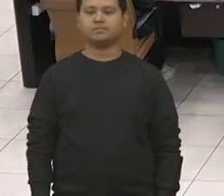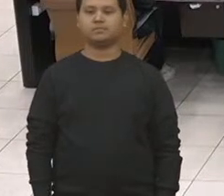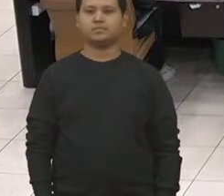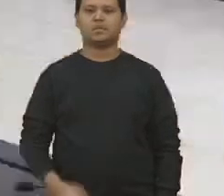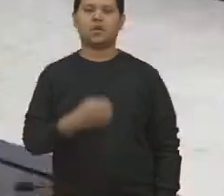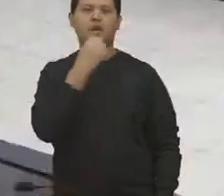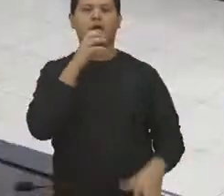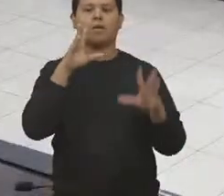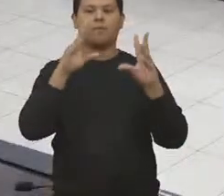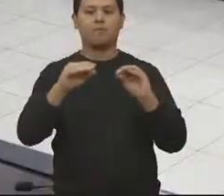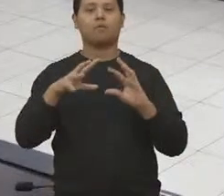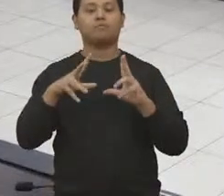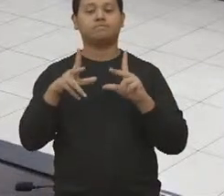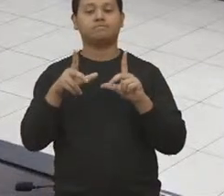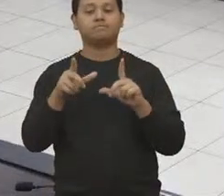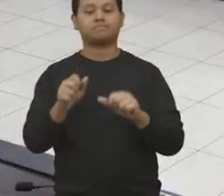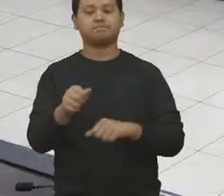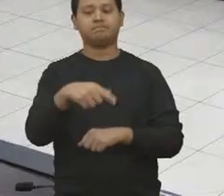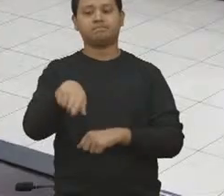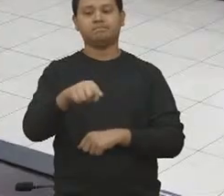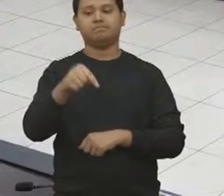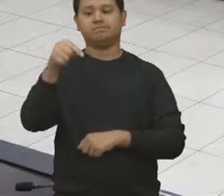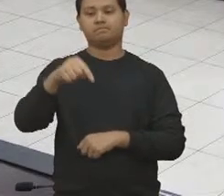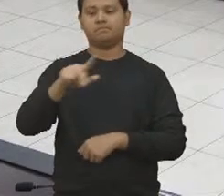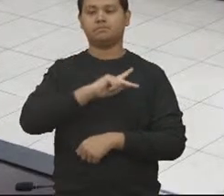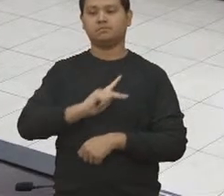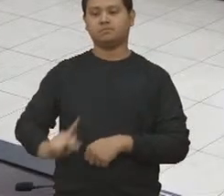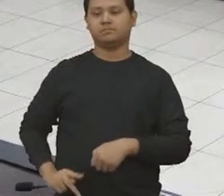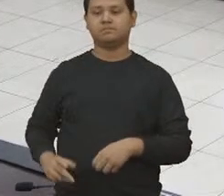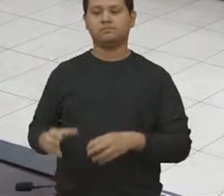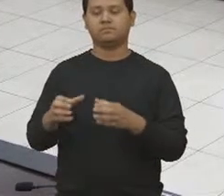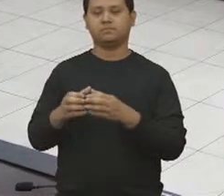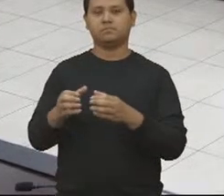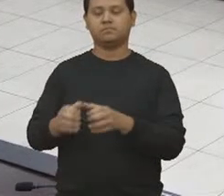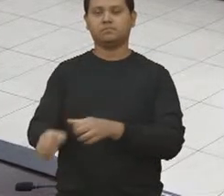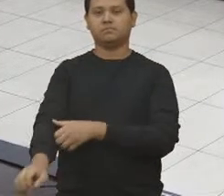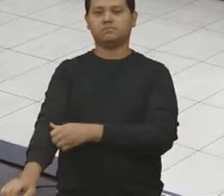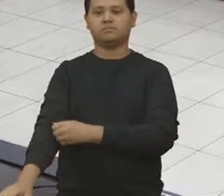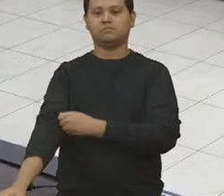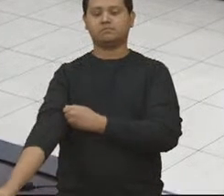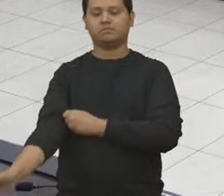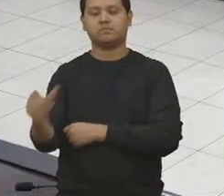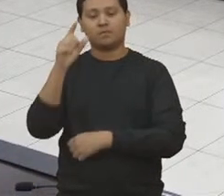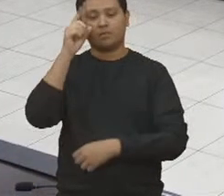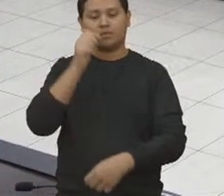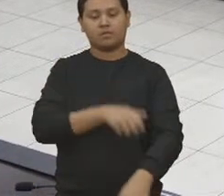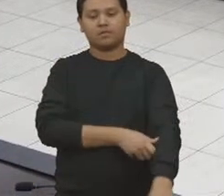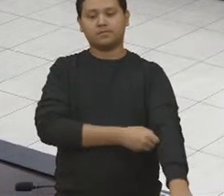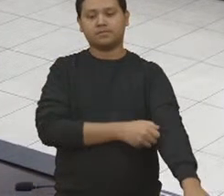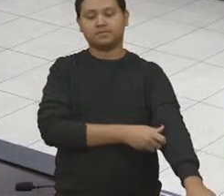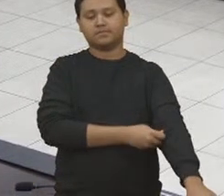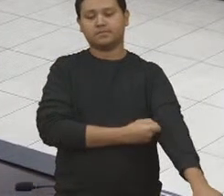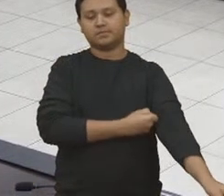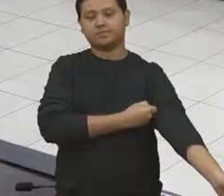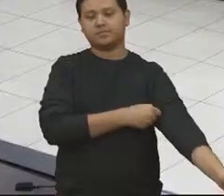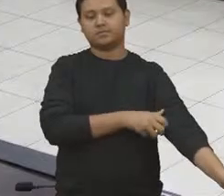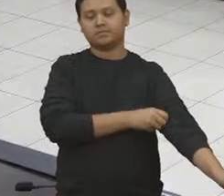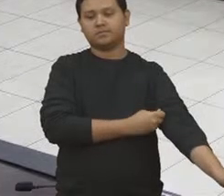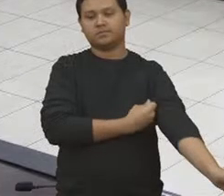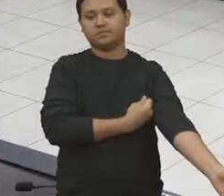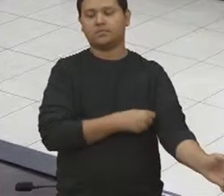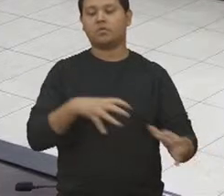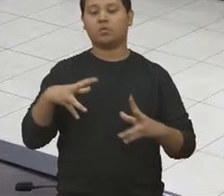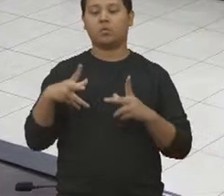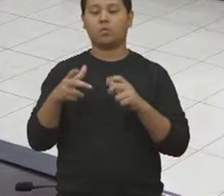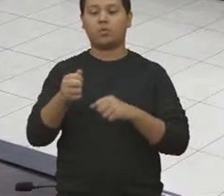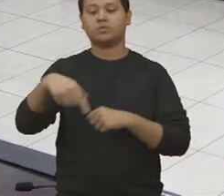Boa noite a todos. Eu quero, em nome do presidente da comissão, vereador Jean Araújo, cumprimentar os demais pares aqui presentes,